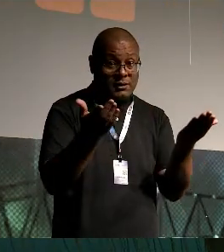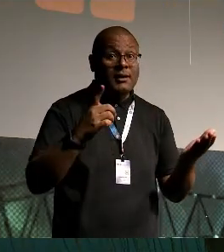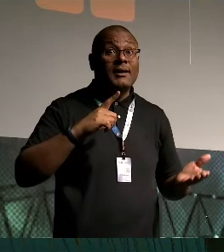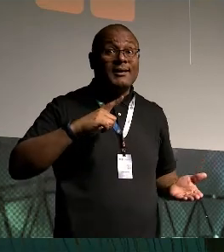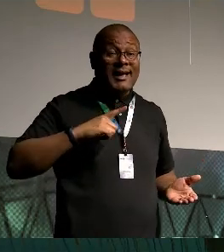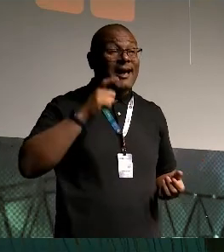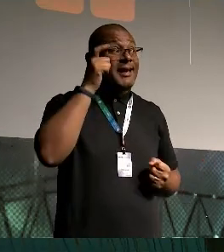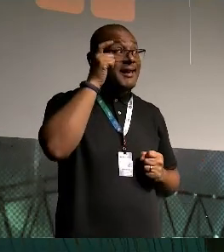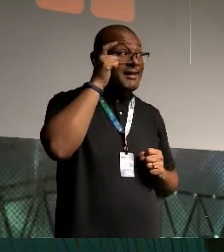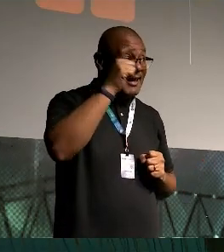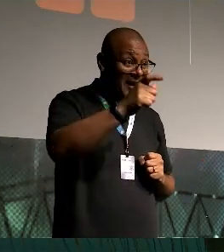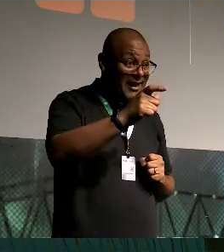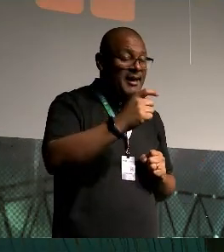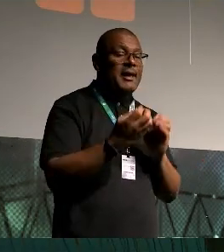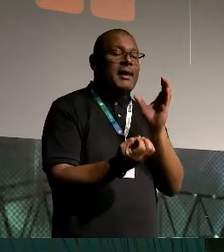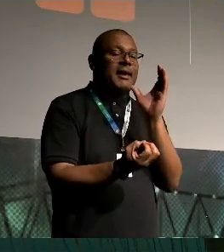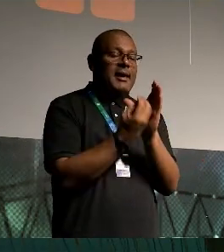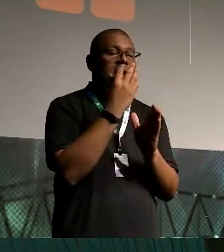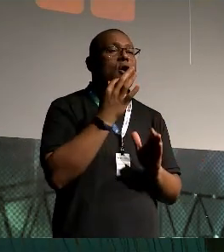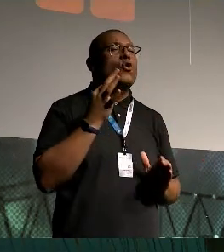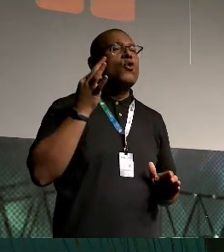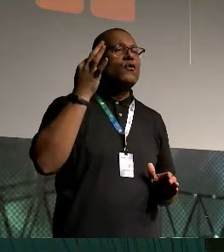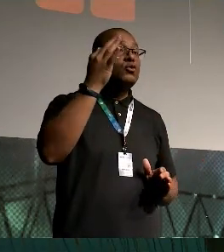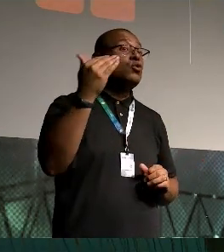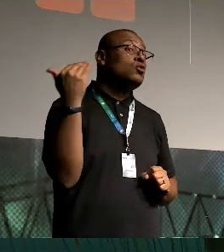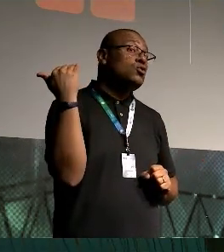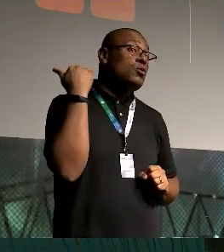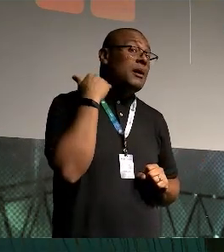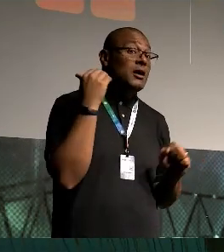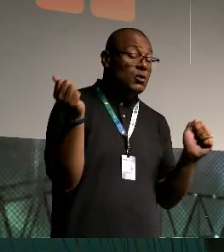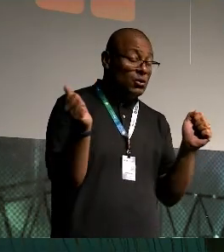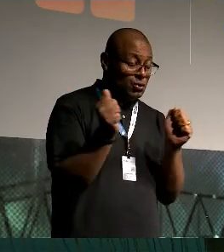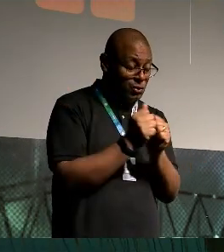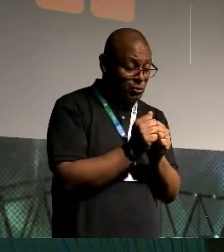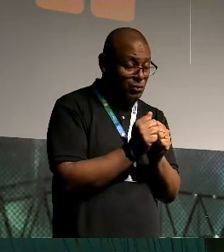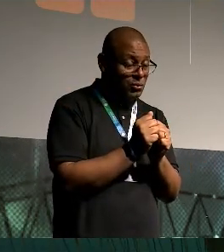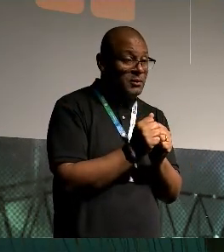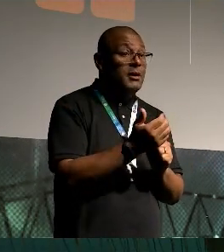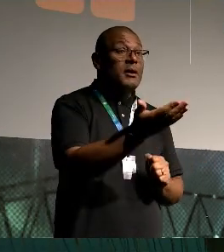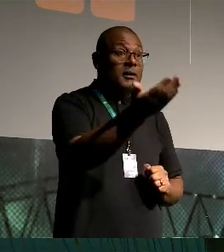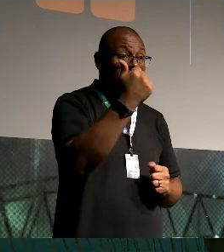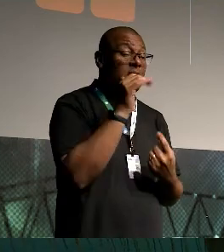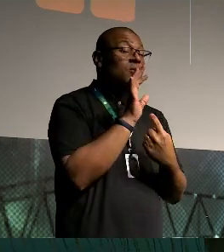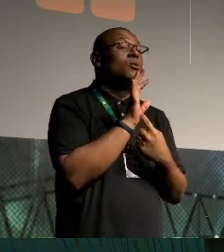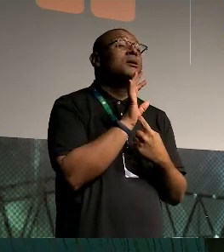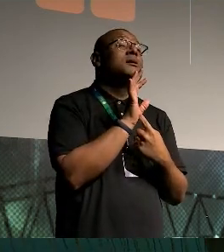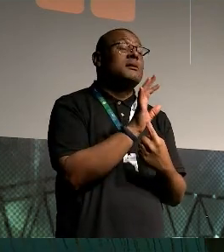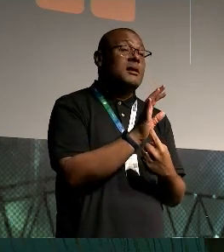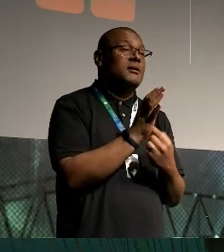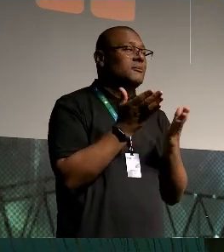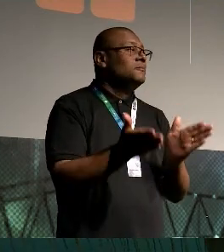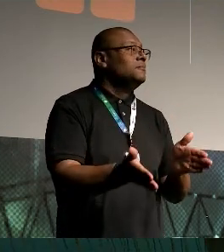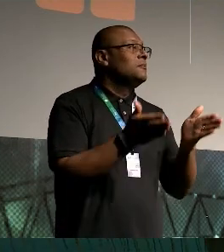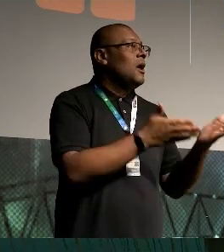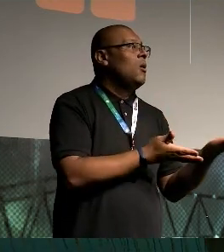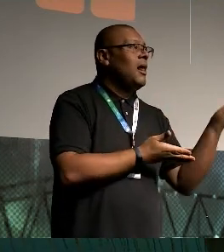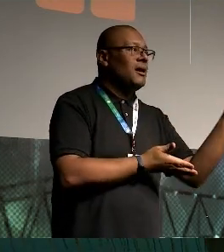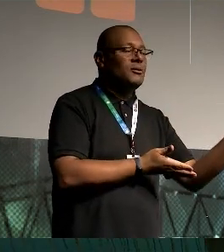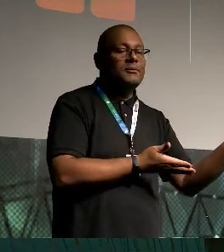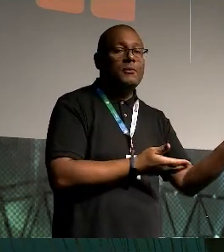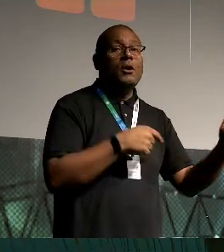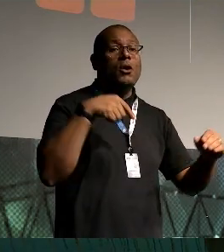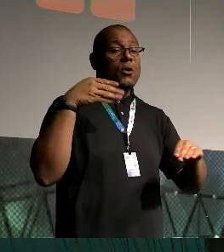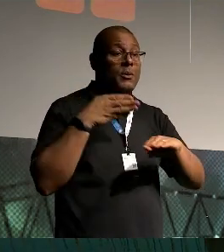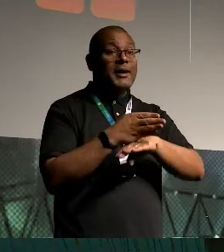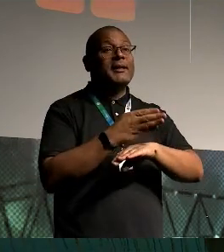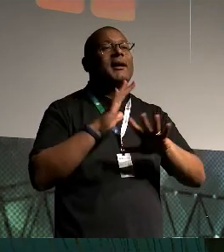tiver interesse em construir o futuro de banking com a gente, de passar aqui no nosso stand, aqui ao lado, ou de entrar aqui também